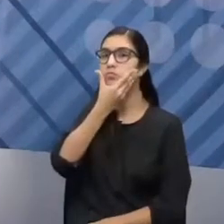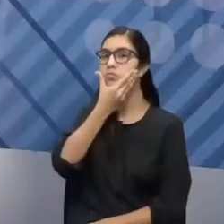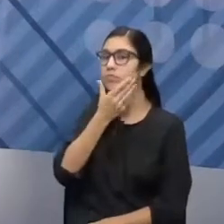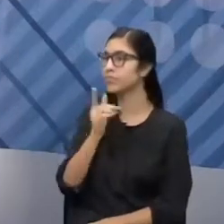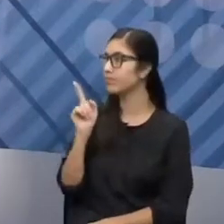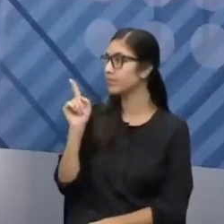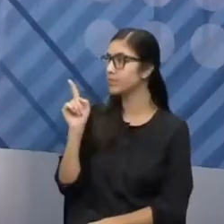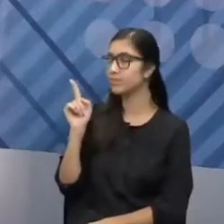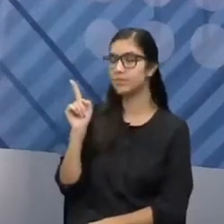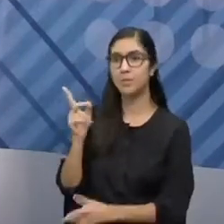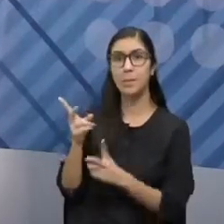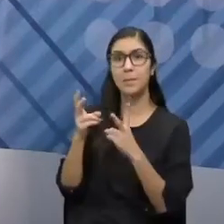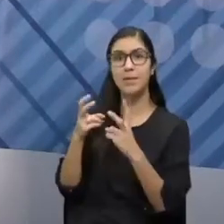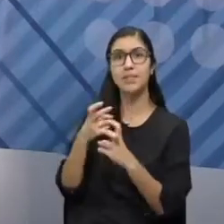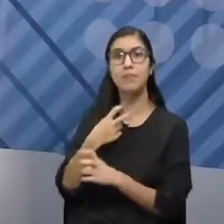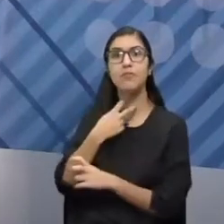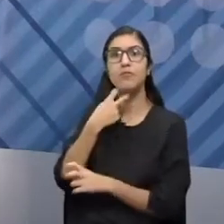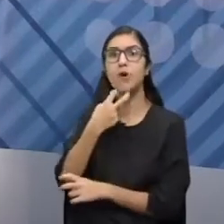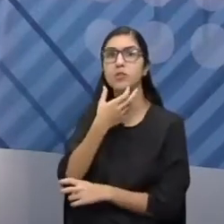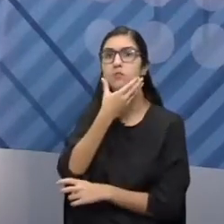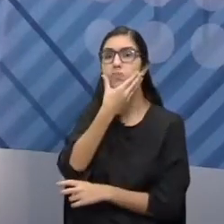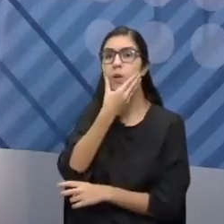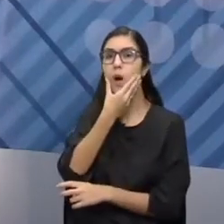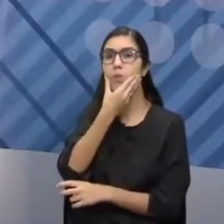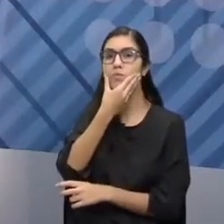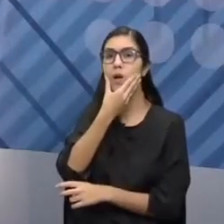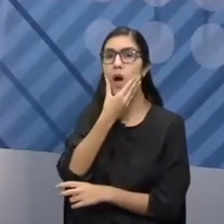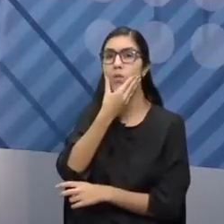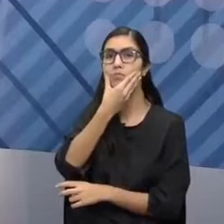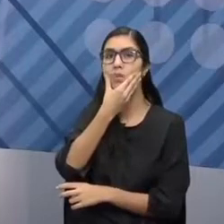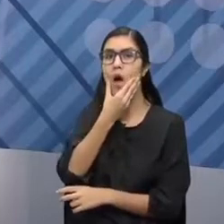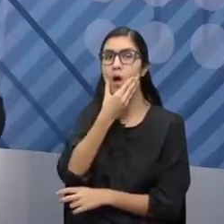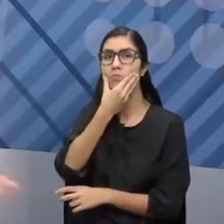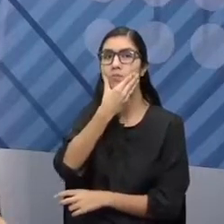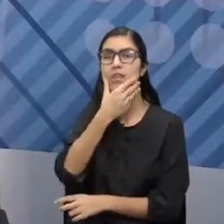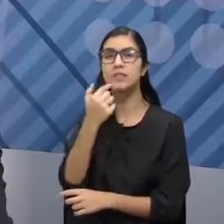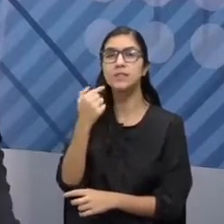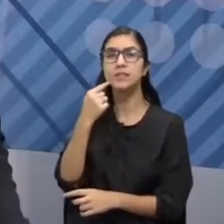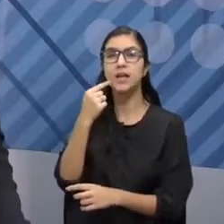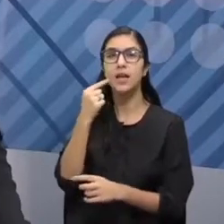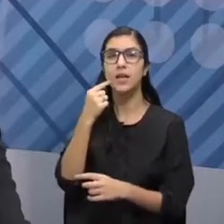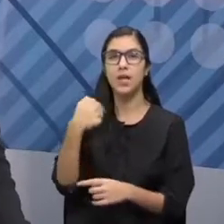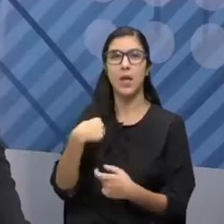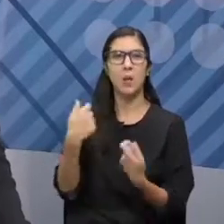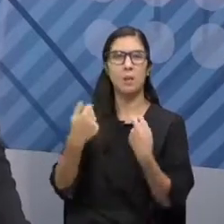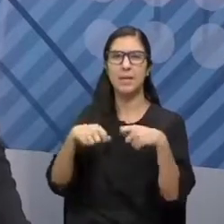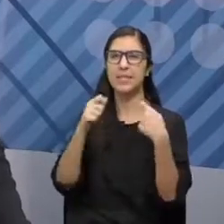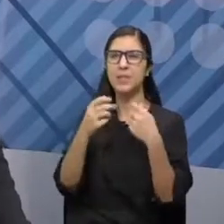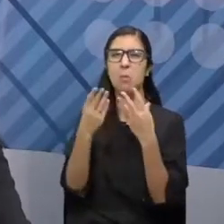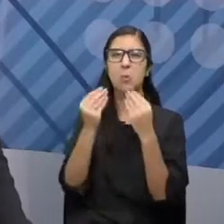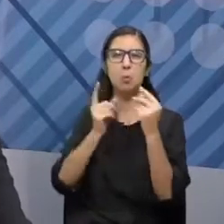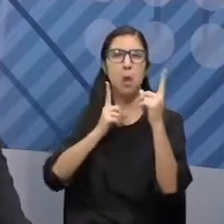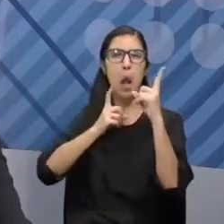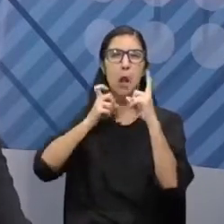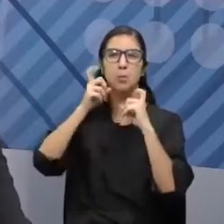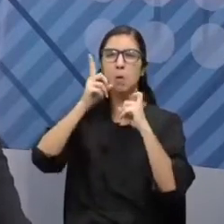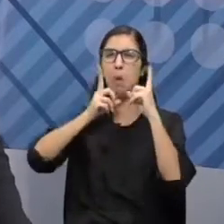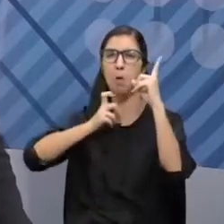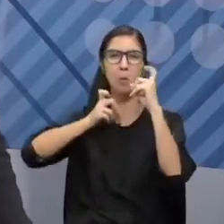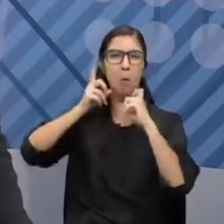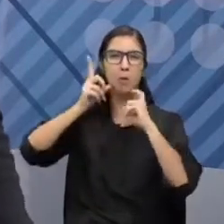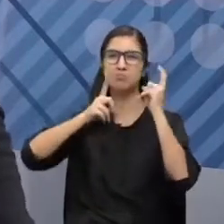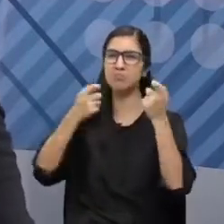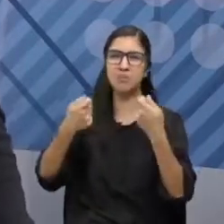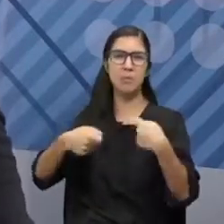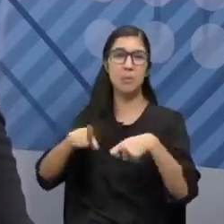que eu estou falando por conta dos movimentos fonoarticulatórios. Eu não preciso gesticular muito, não preciso.